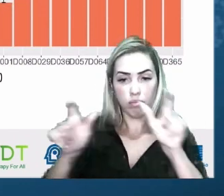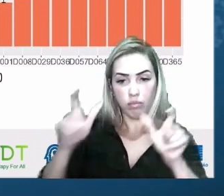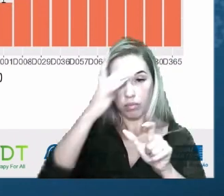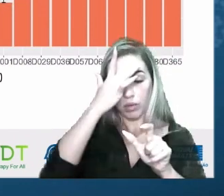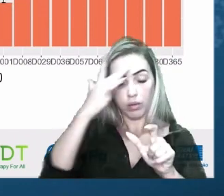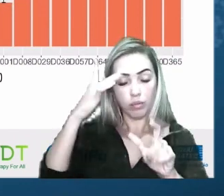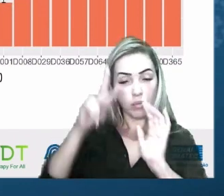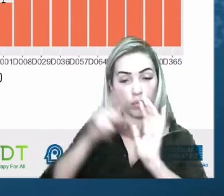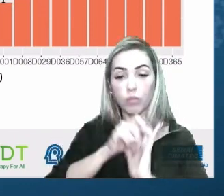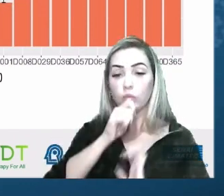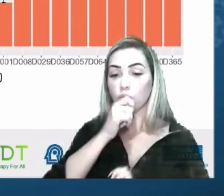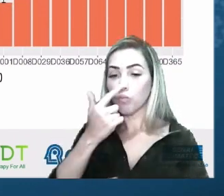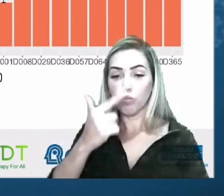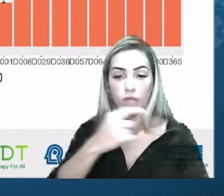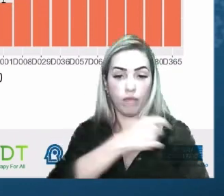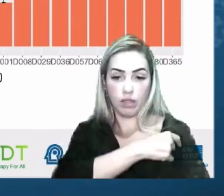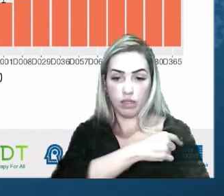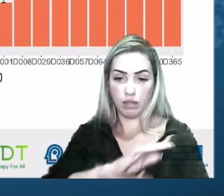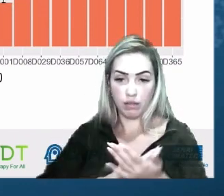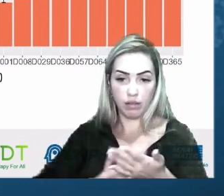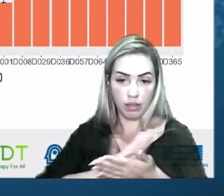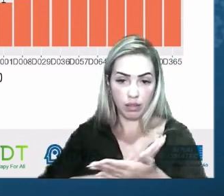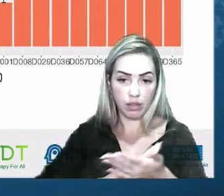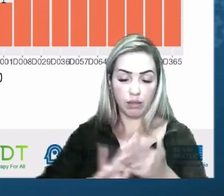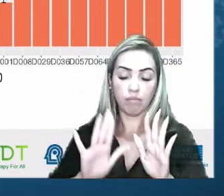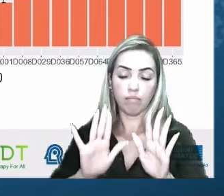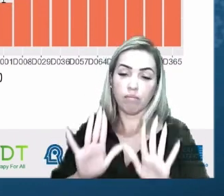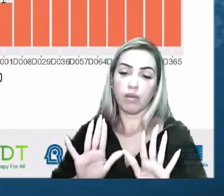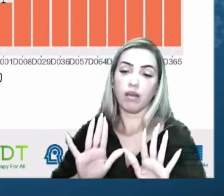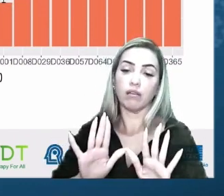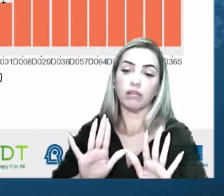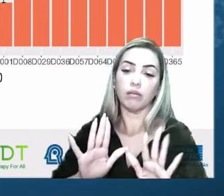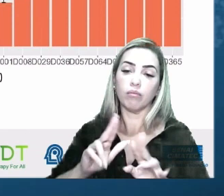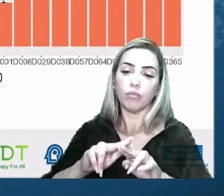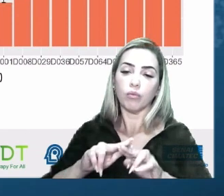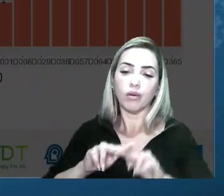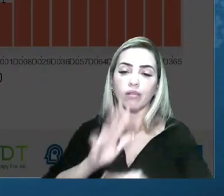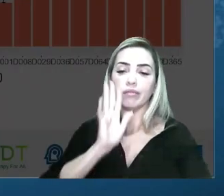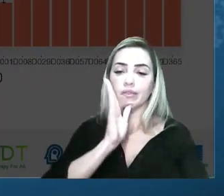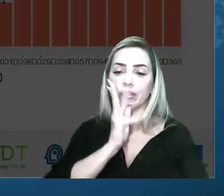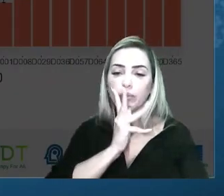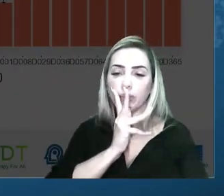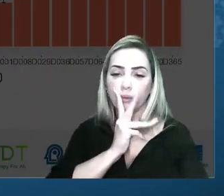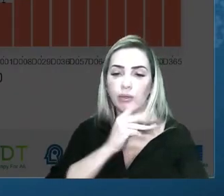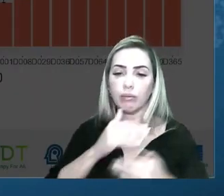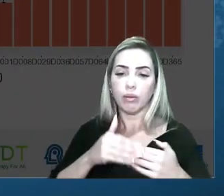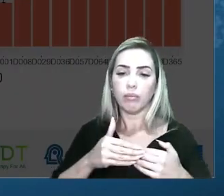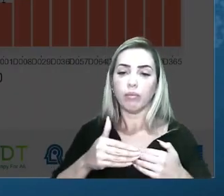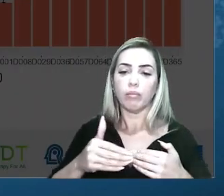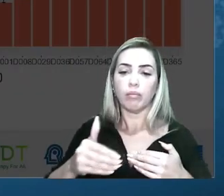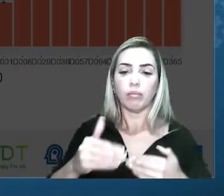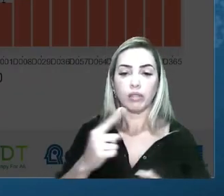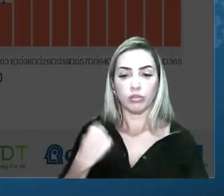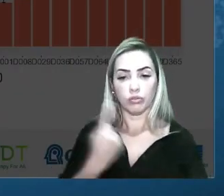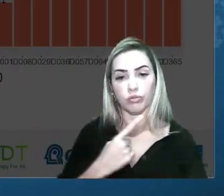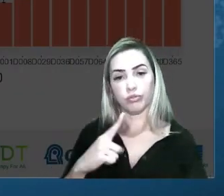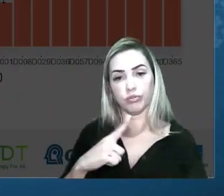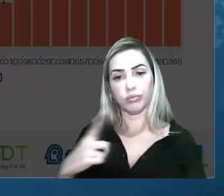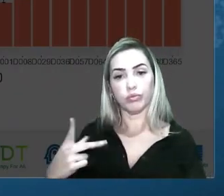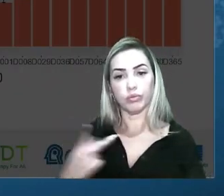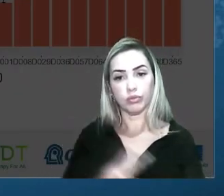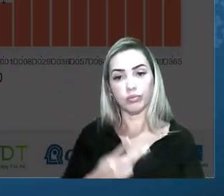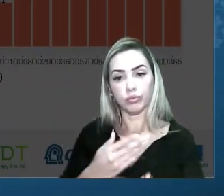sido imunizadas, porém, pela demora que a gente teve e o início,